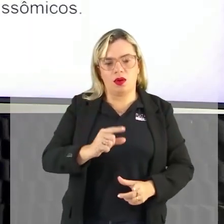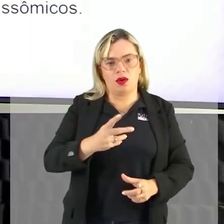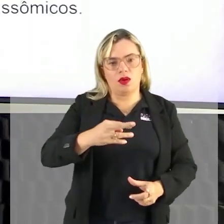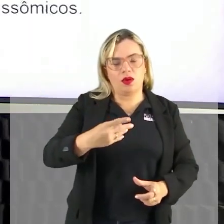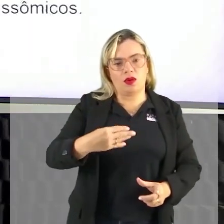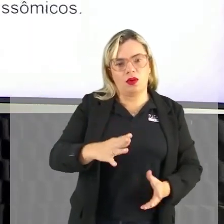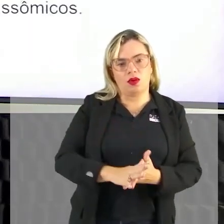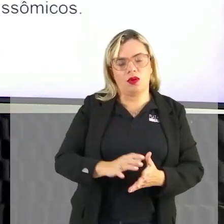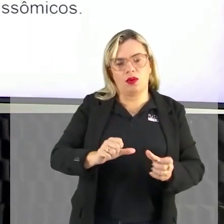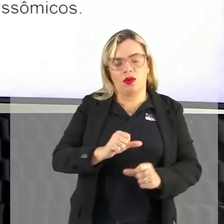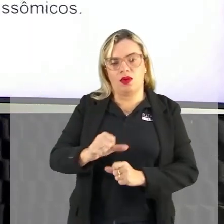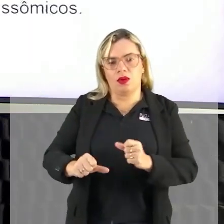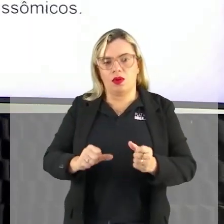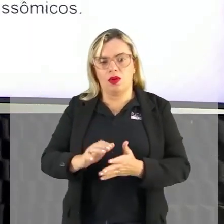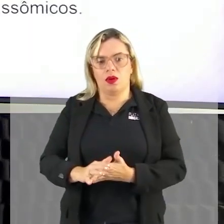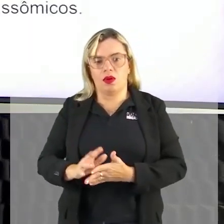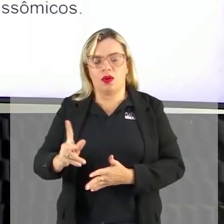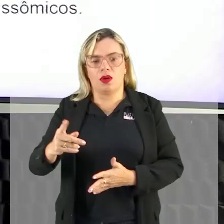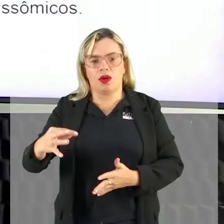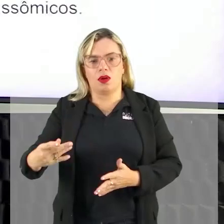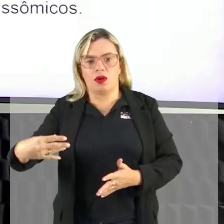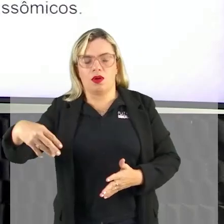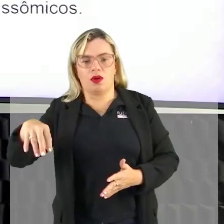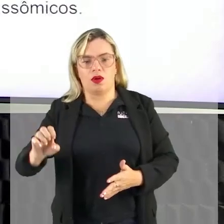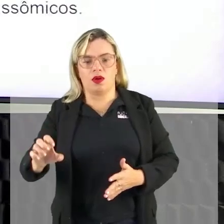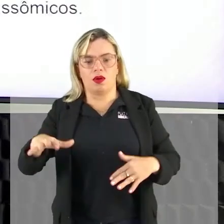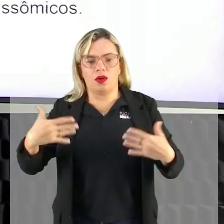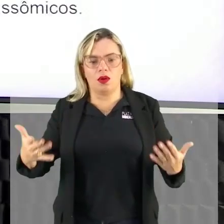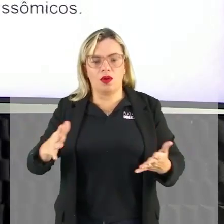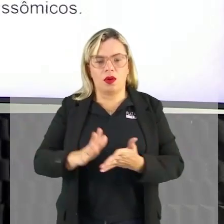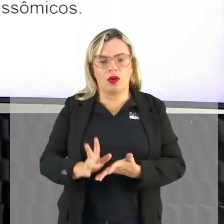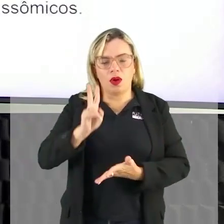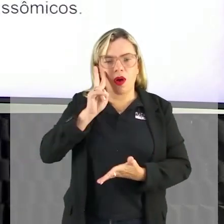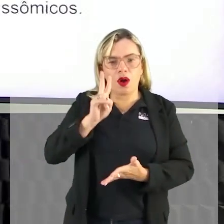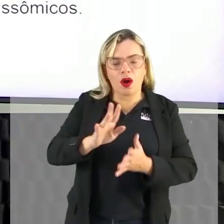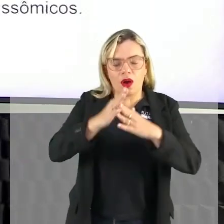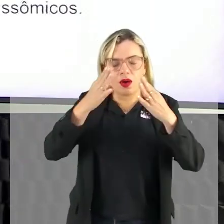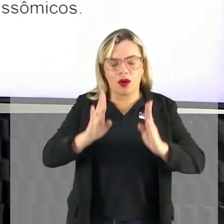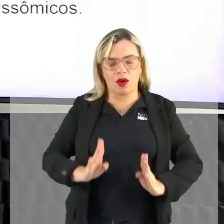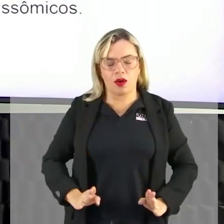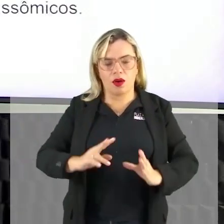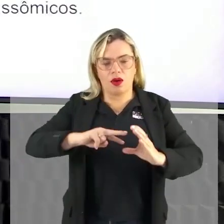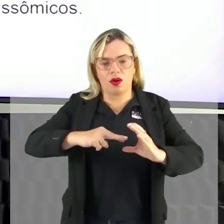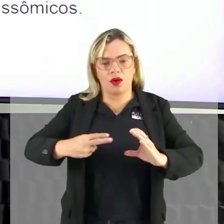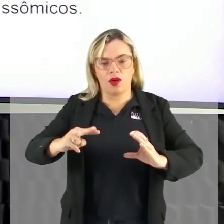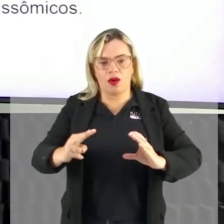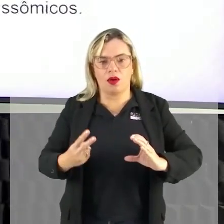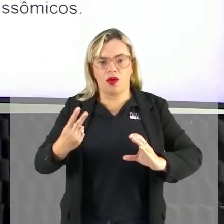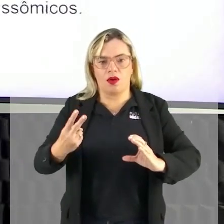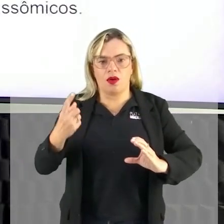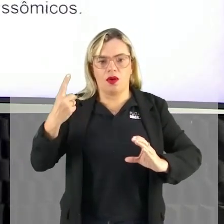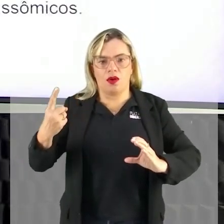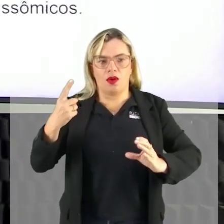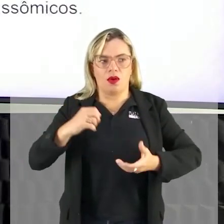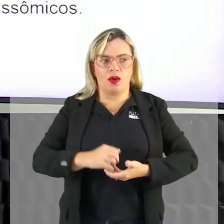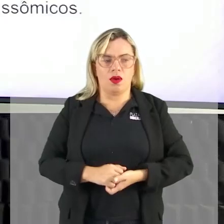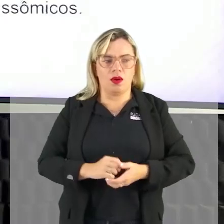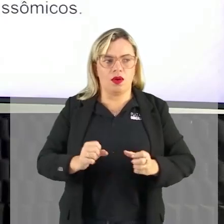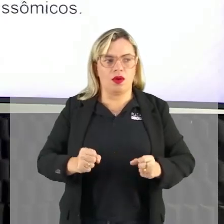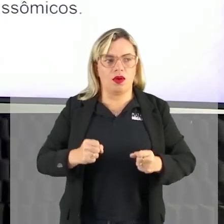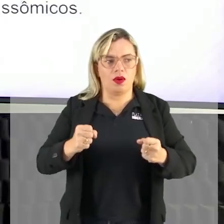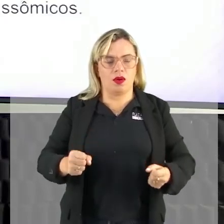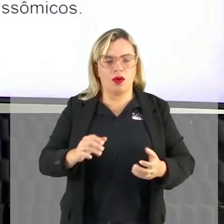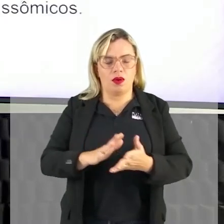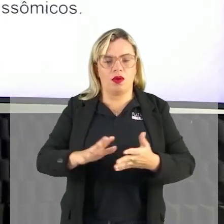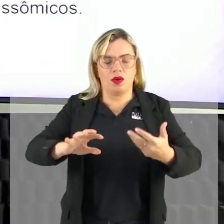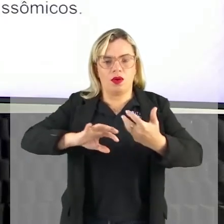para haploide, quais são as possibilidades olhando para o cromossomo 21? Bom, pode ser que exista